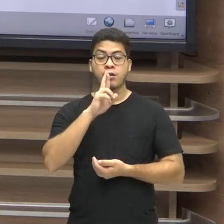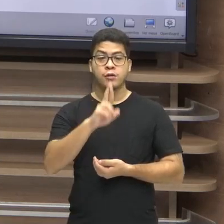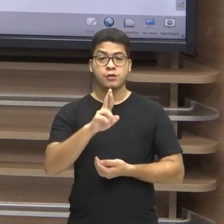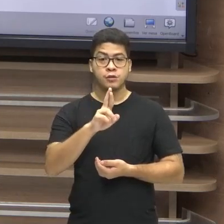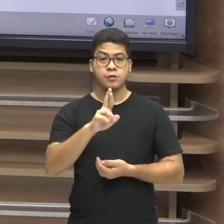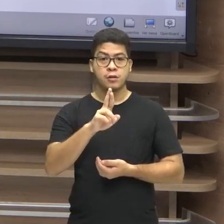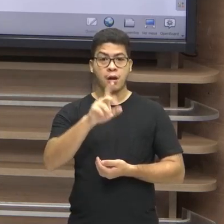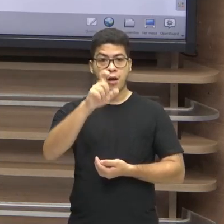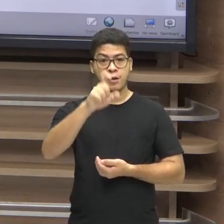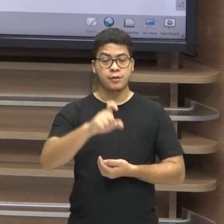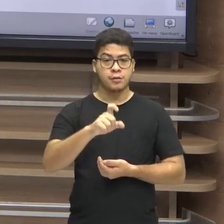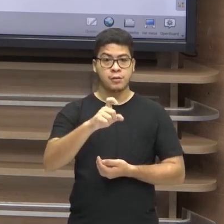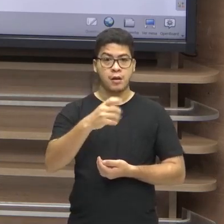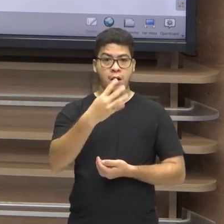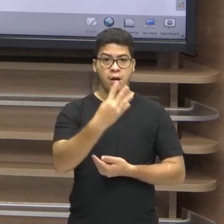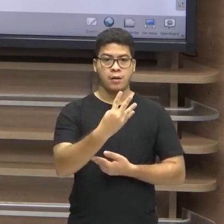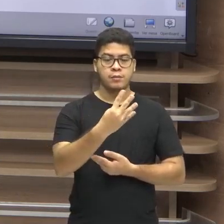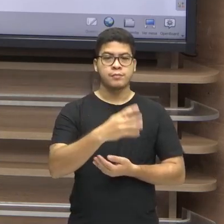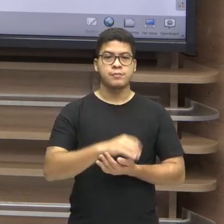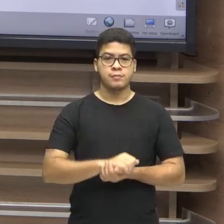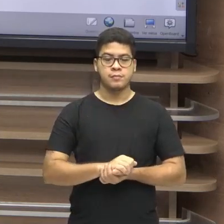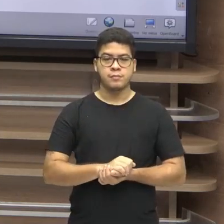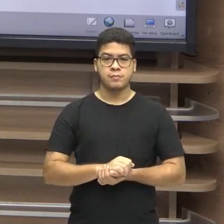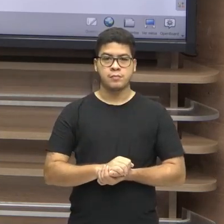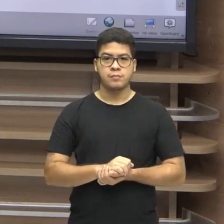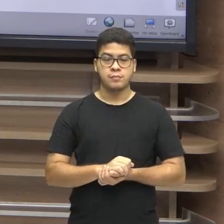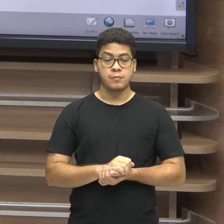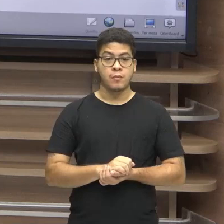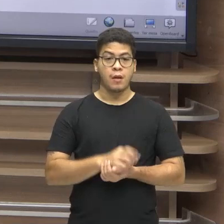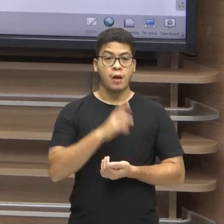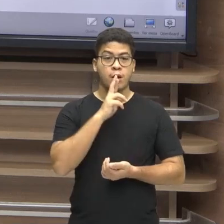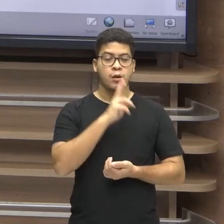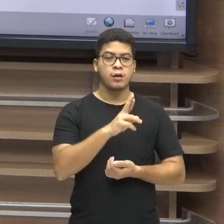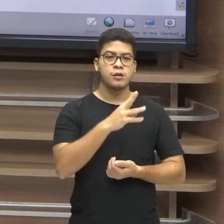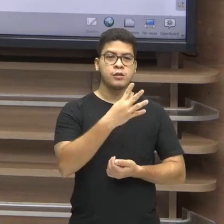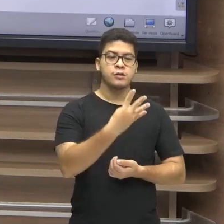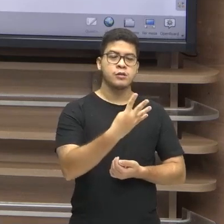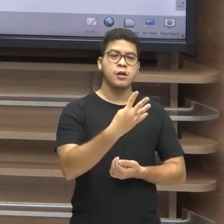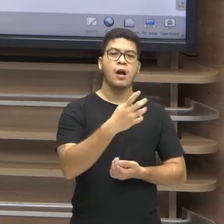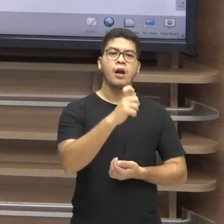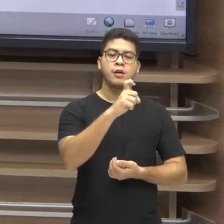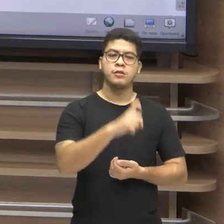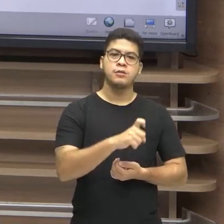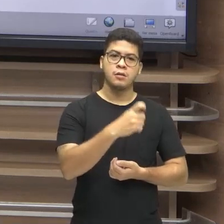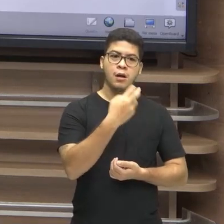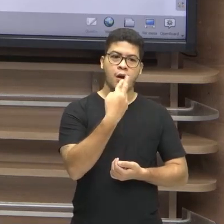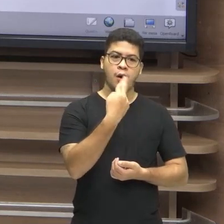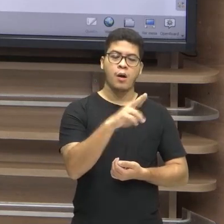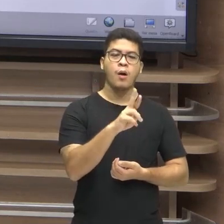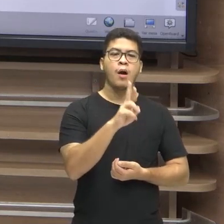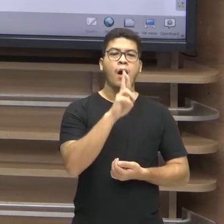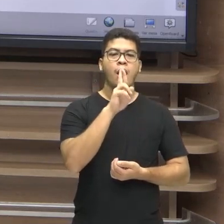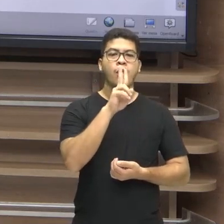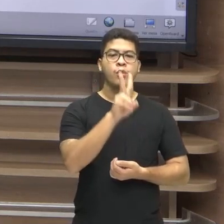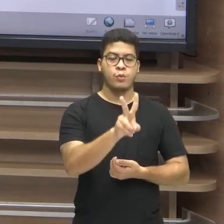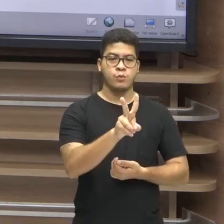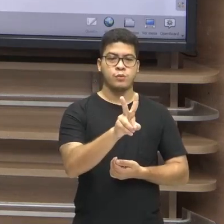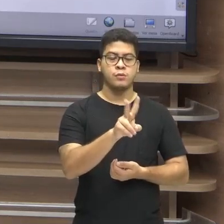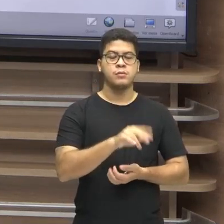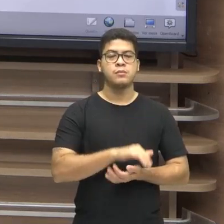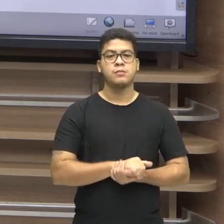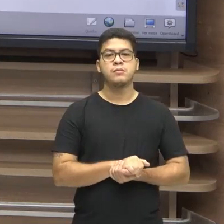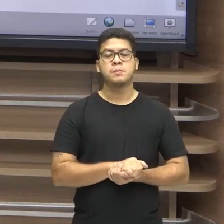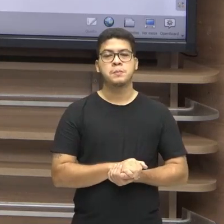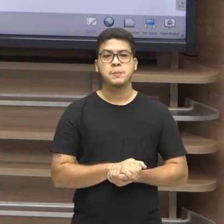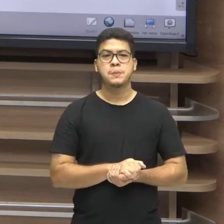David colocou também questão 2, x igual a 2. O Carlos acabou de postar aqui, né? Acho que é Carlos